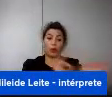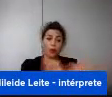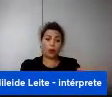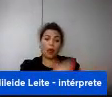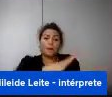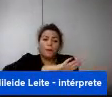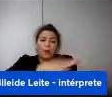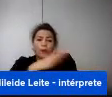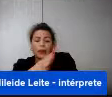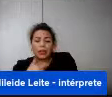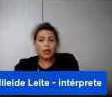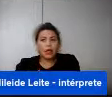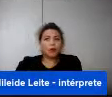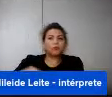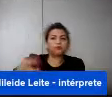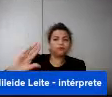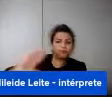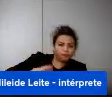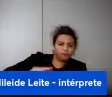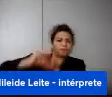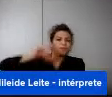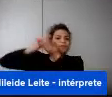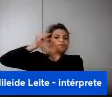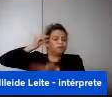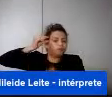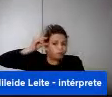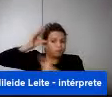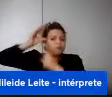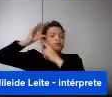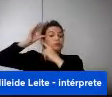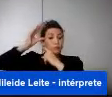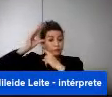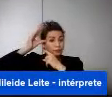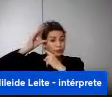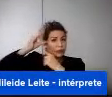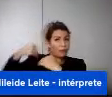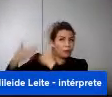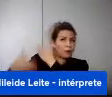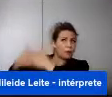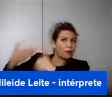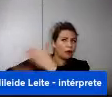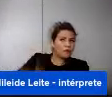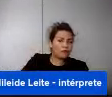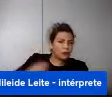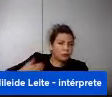acumulo, né, é o conhecimento que eu acumulo ao longo da minha vida,